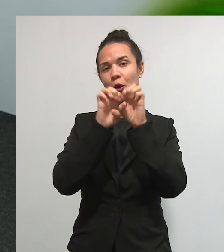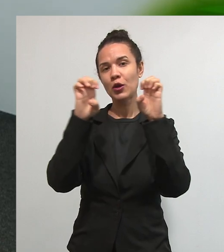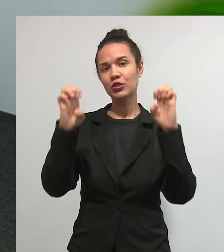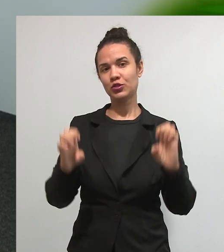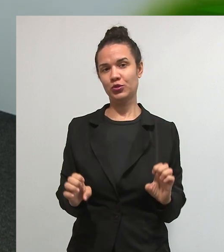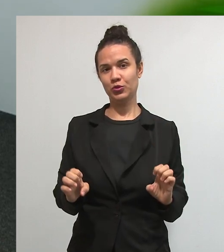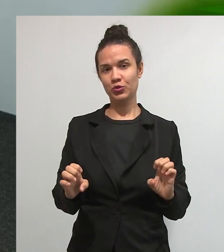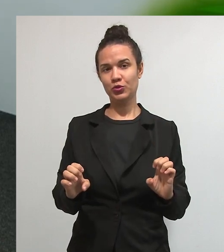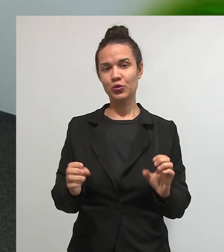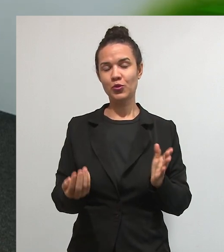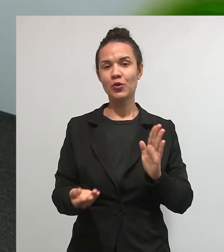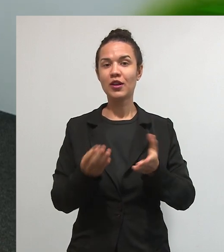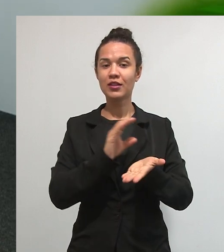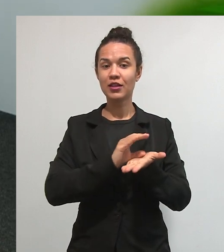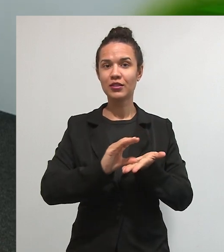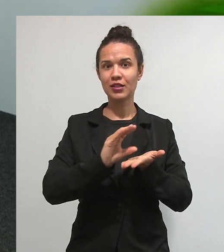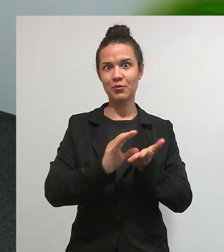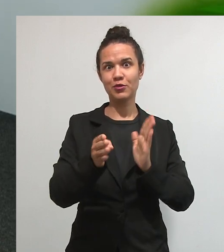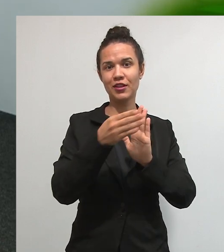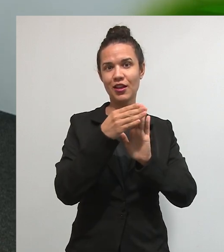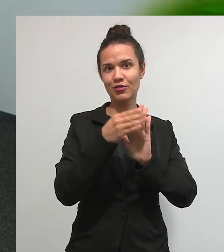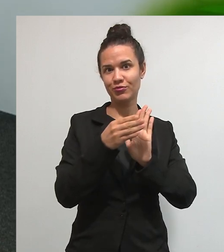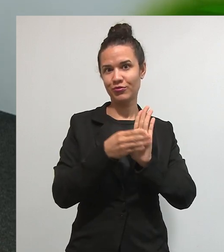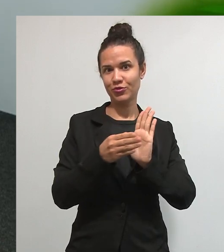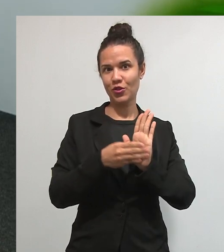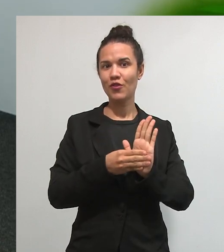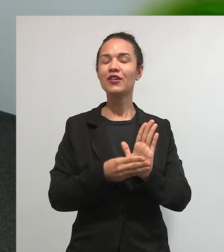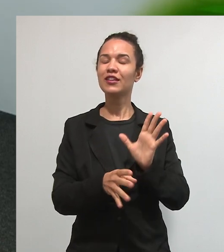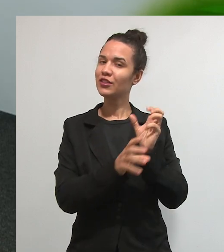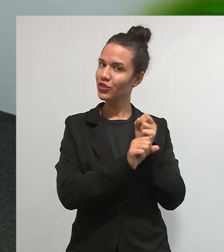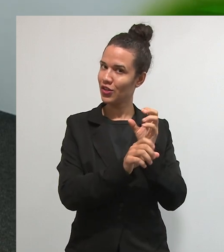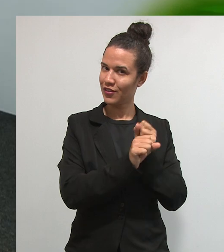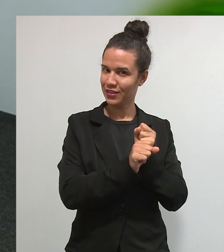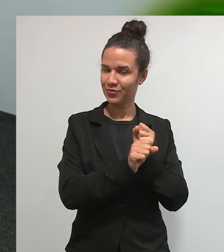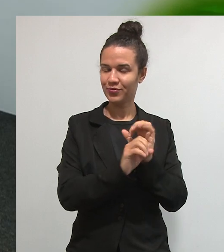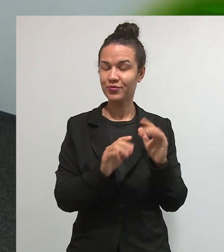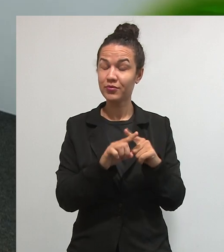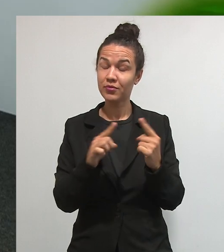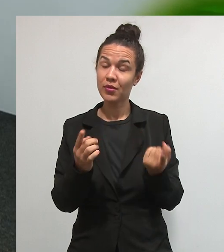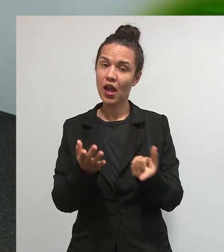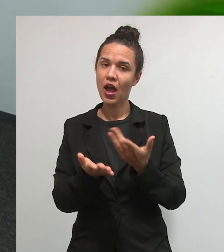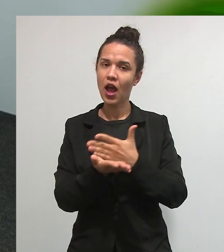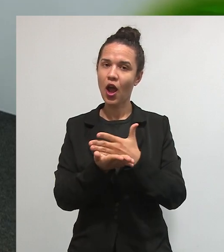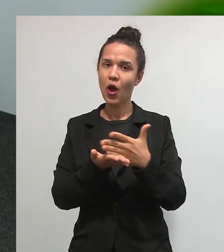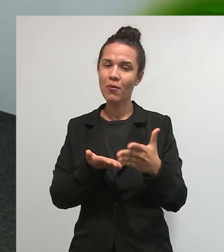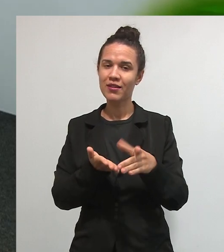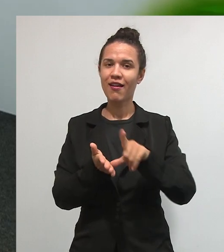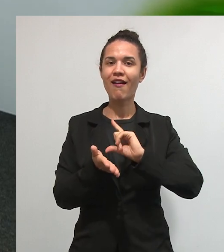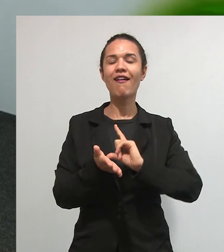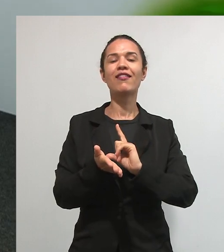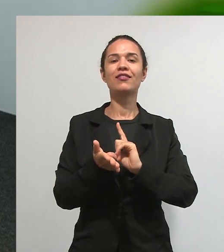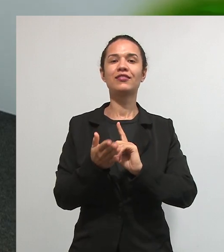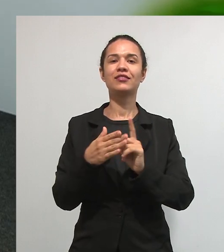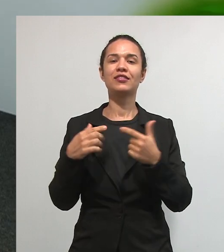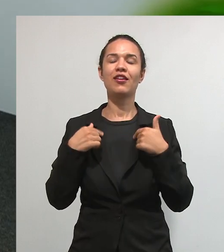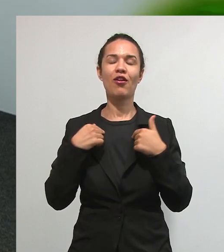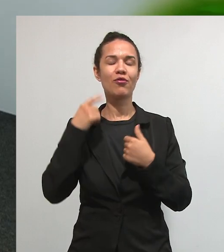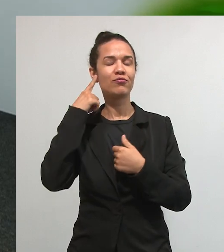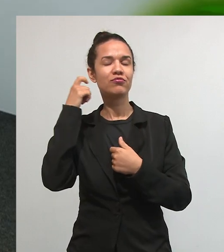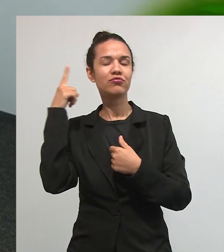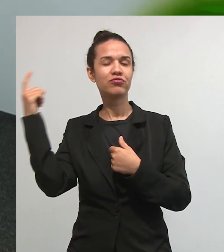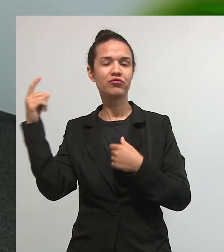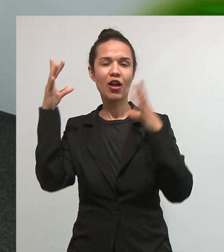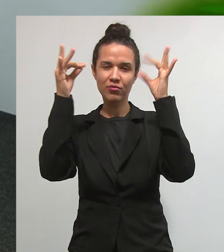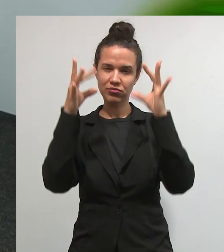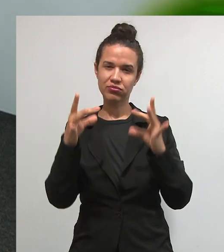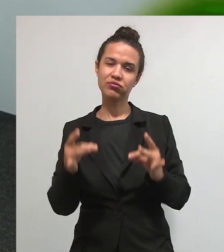demonstrações contábeis, tá? Mas antes de iniciar nossa aula, eu vou fazer a minha audiodescrição. Eu